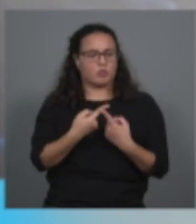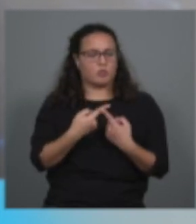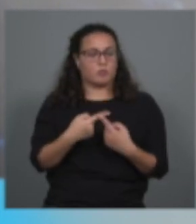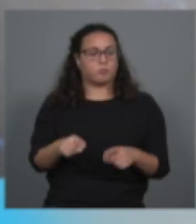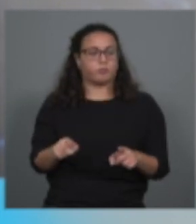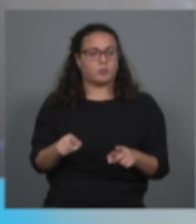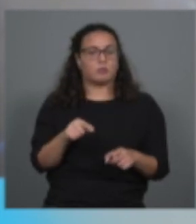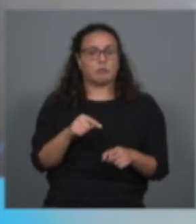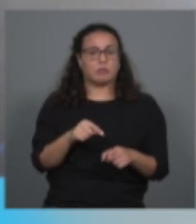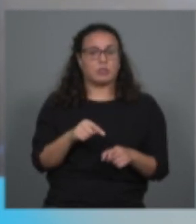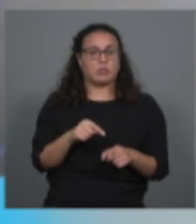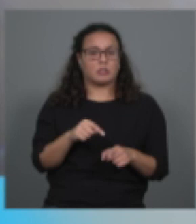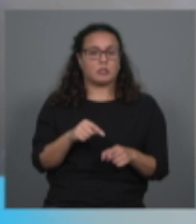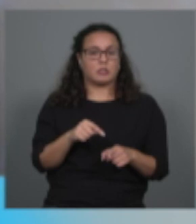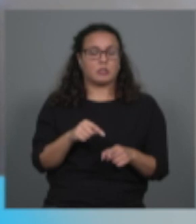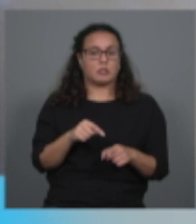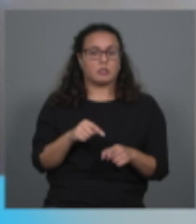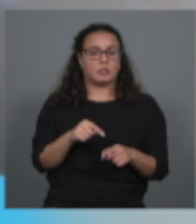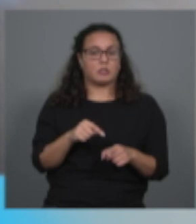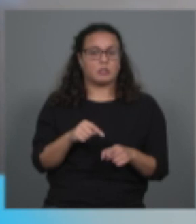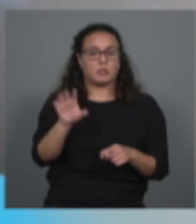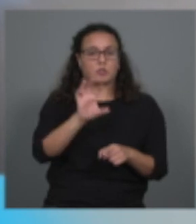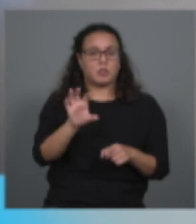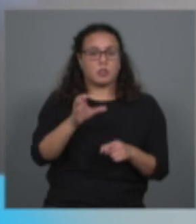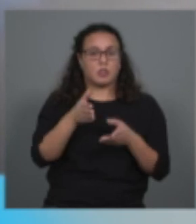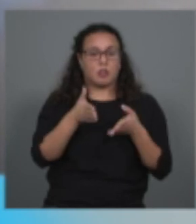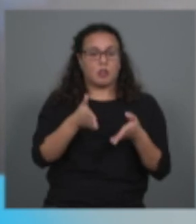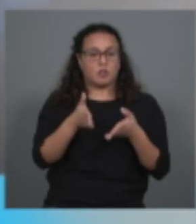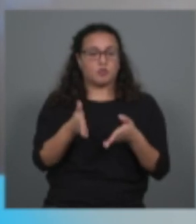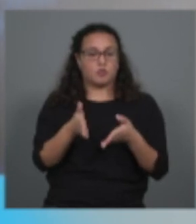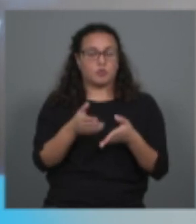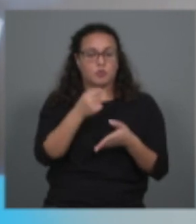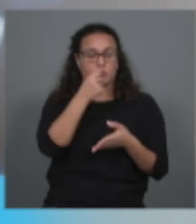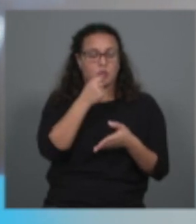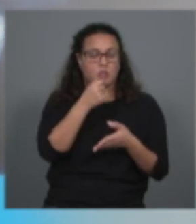ao Padre Cruz. É muito importante que façam chegar